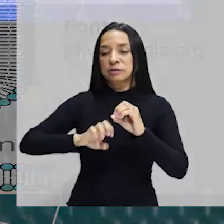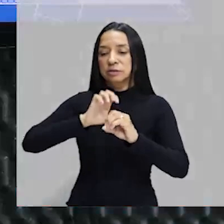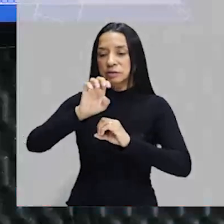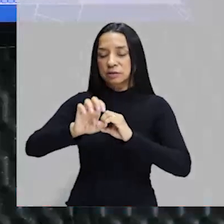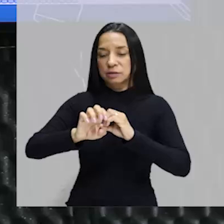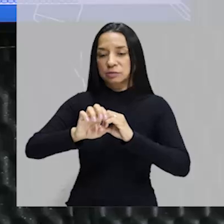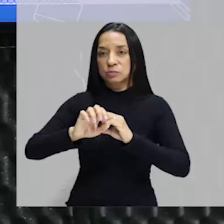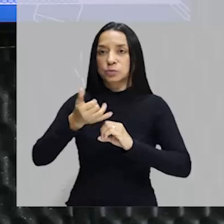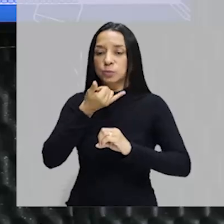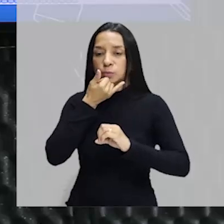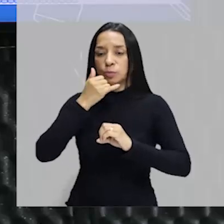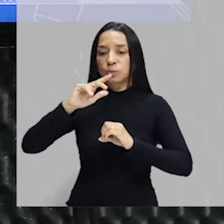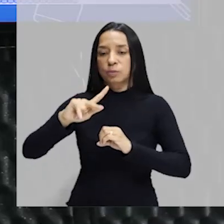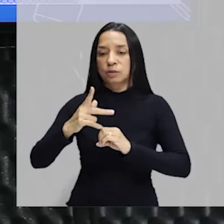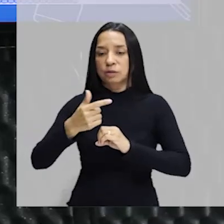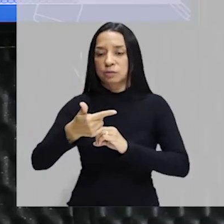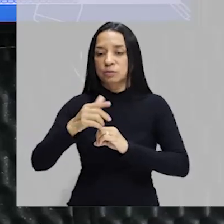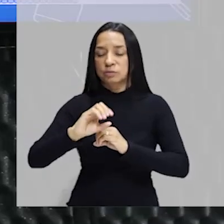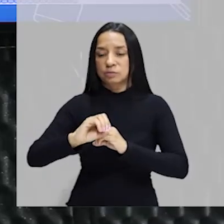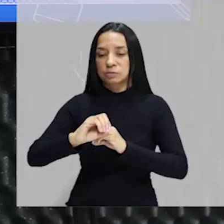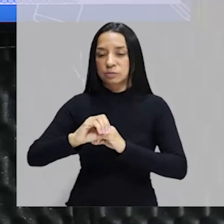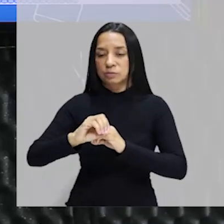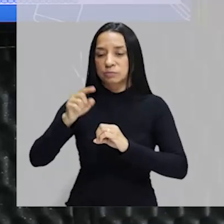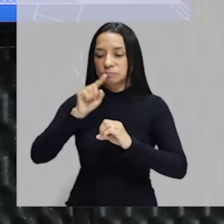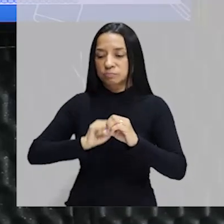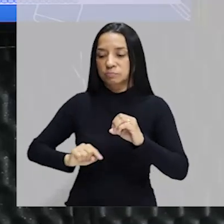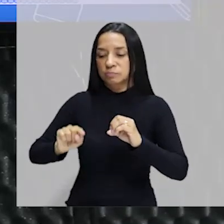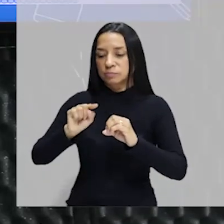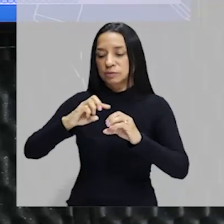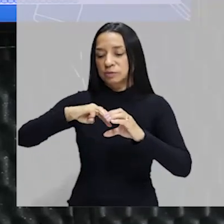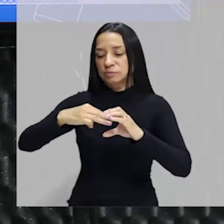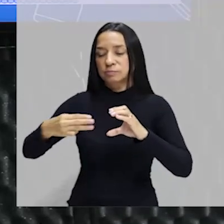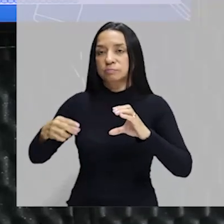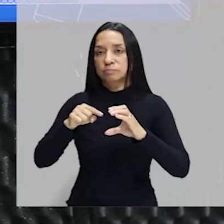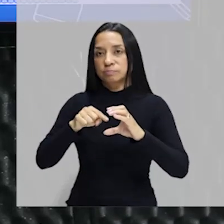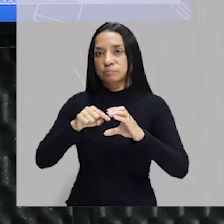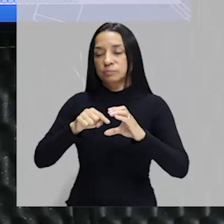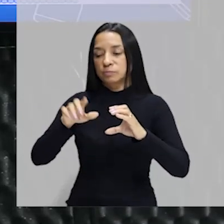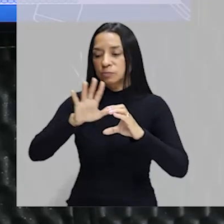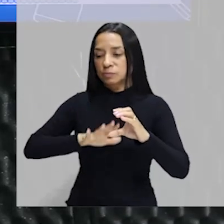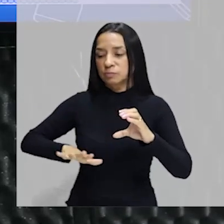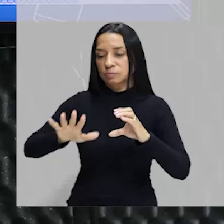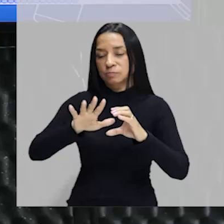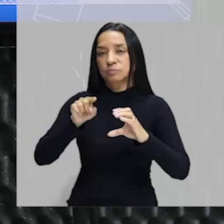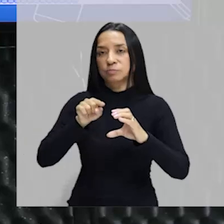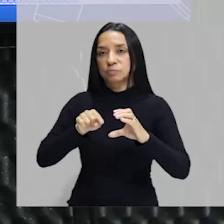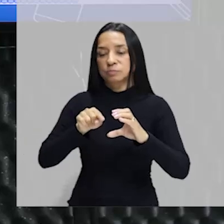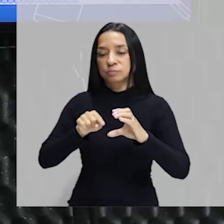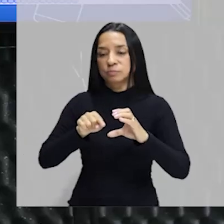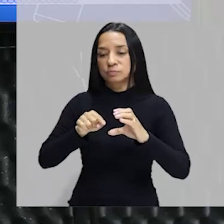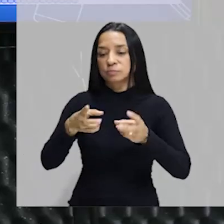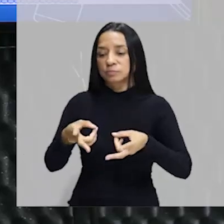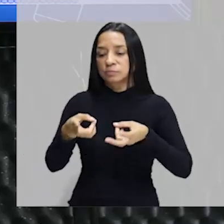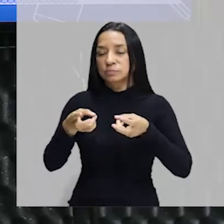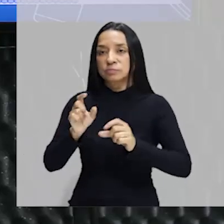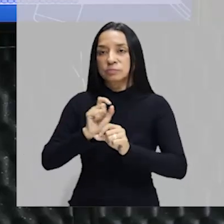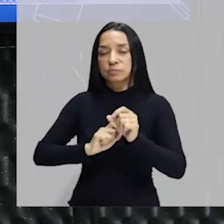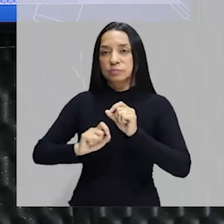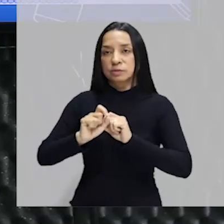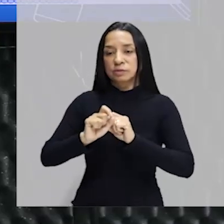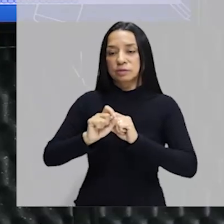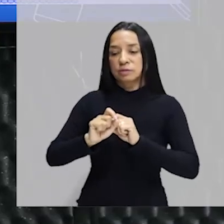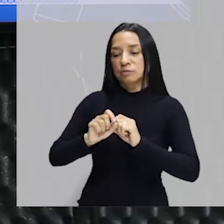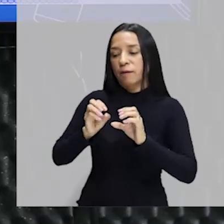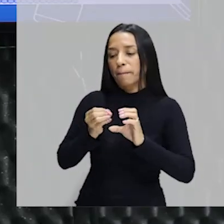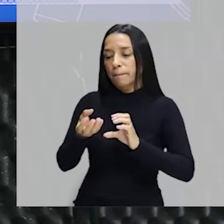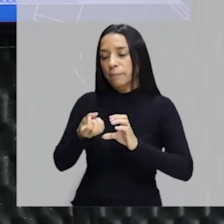verdade, dessa matriz mitocondrial para o espaço intermembrana. Você vai perceber que ele vai